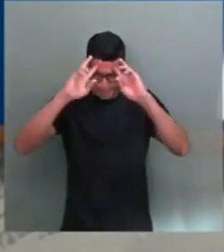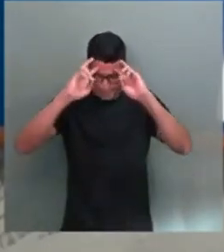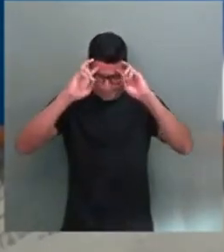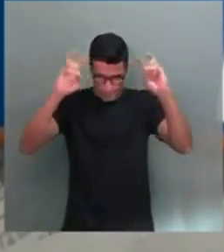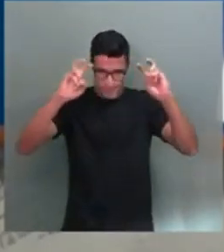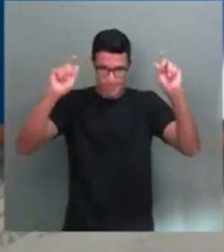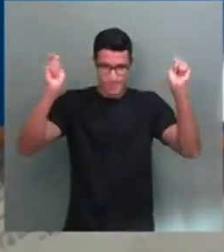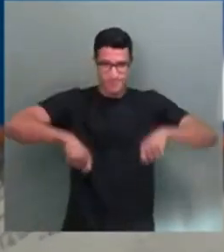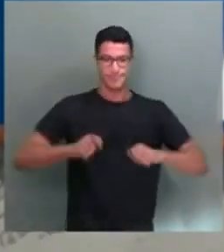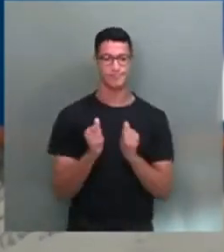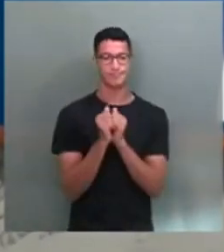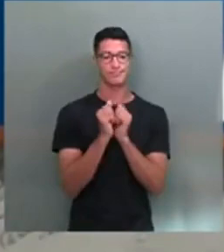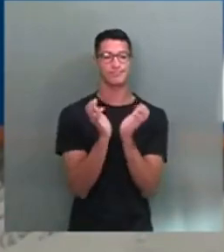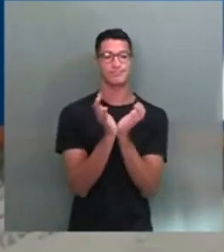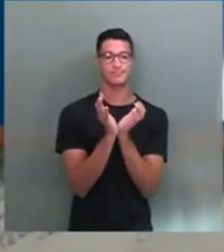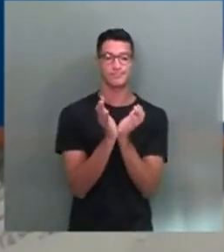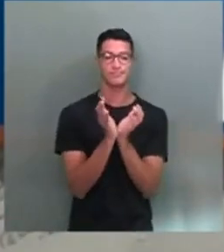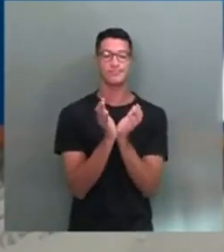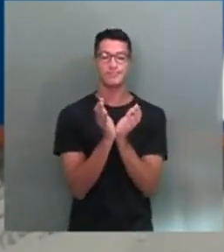junto com a sua equipe,